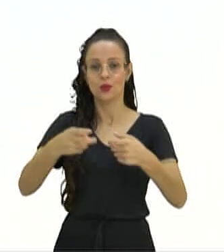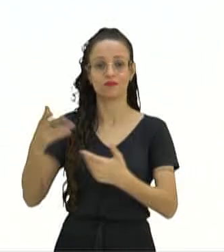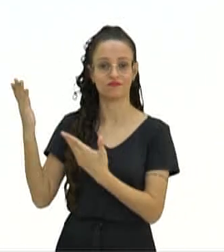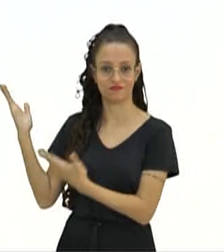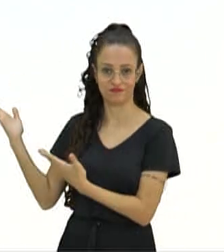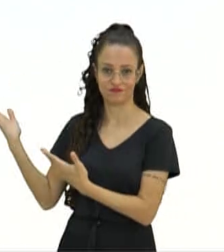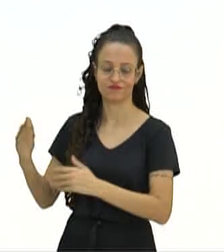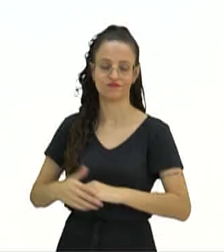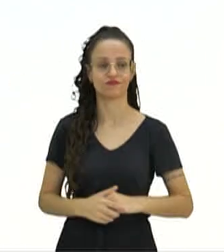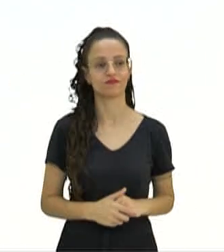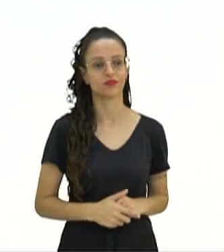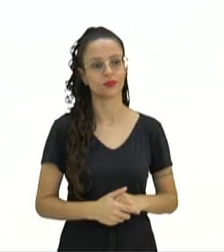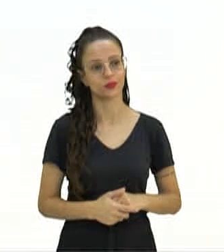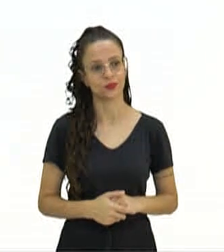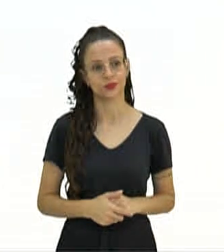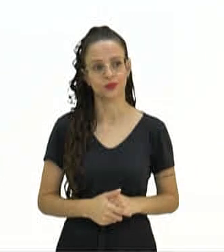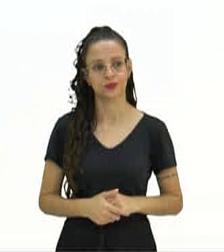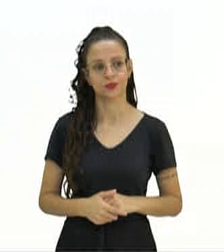para nós, tá?